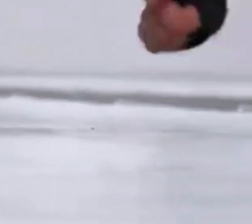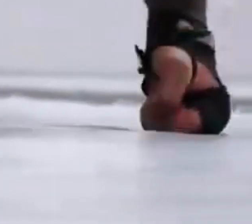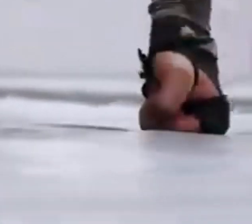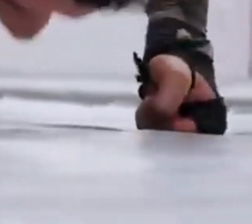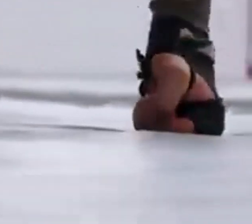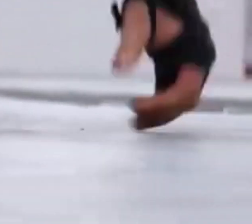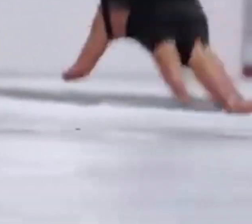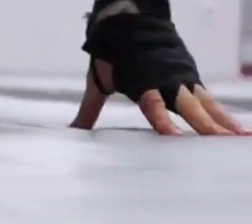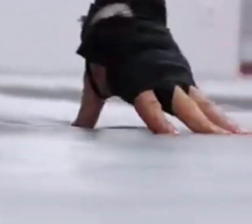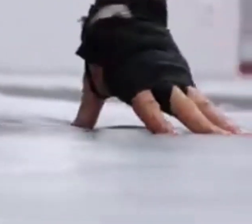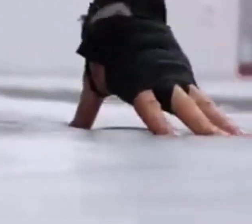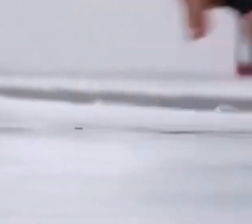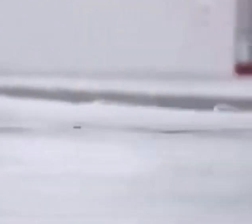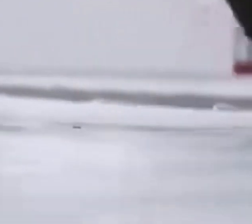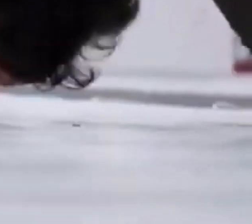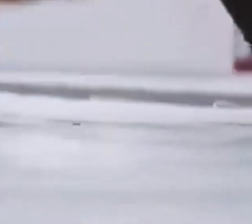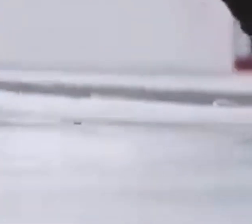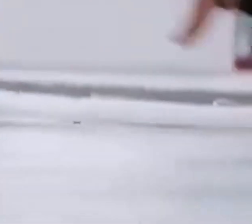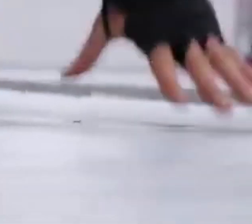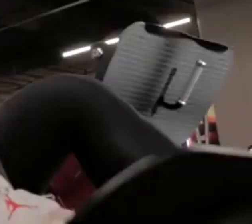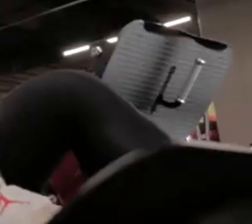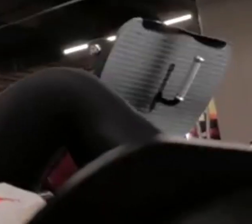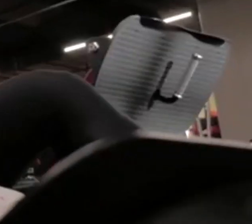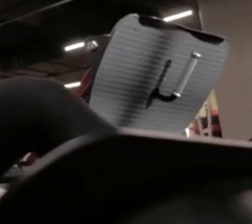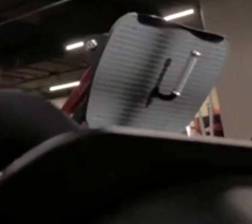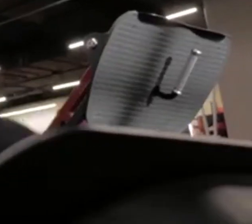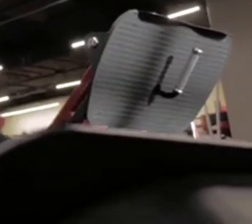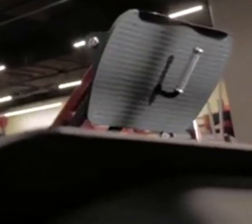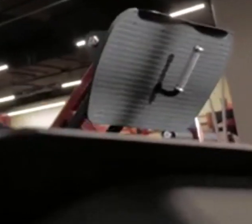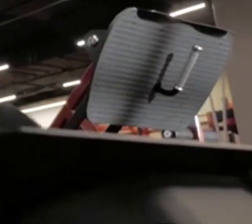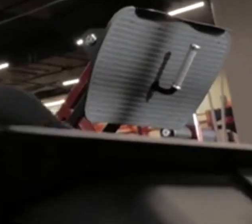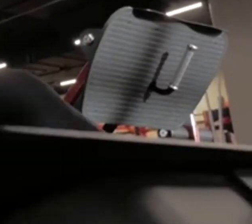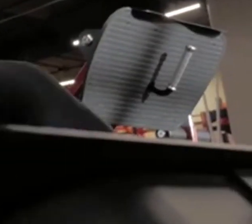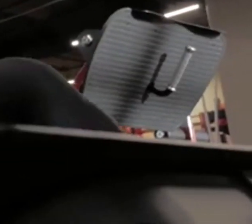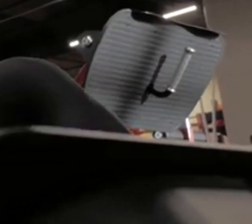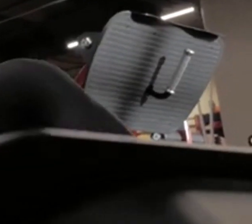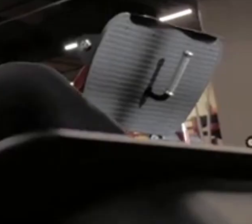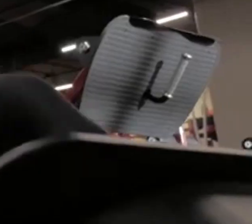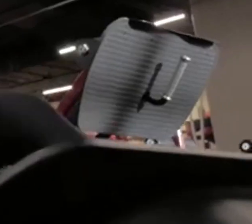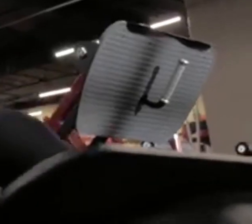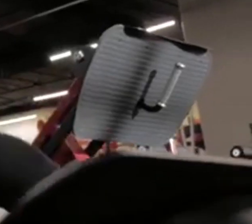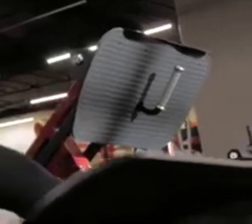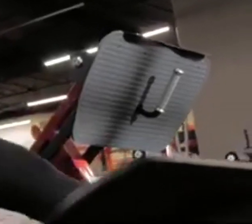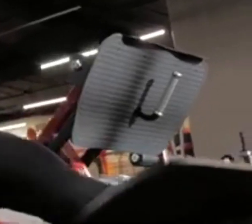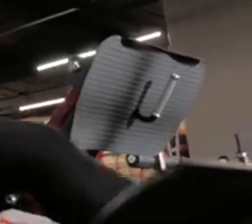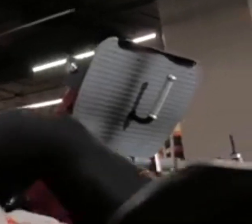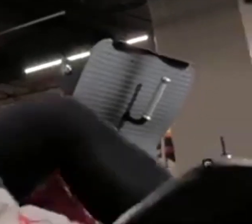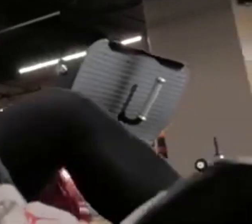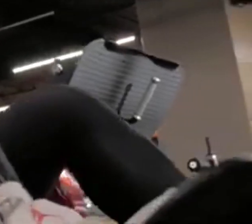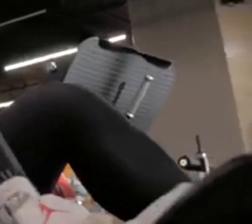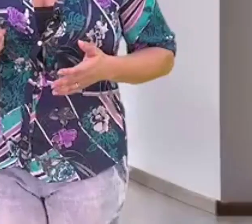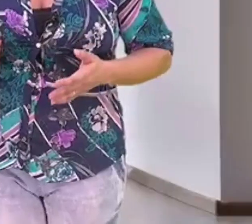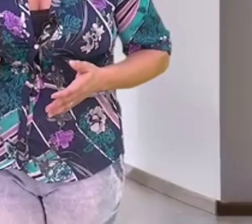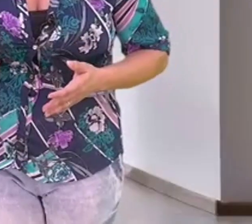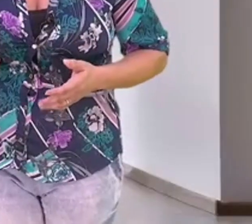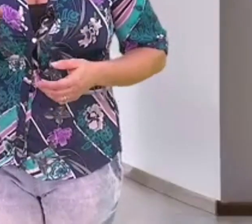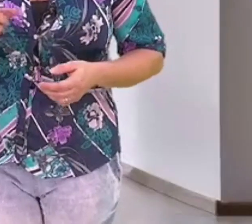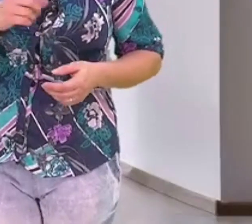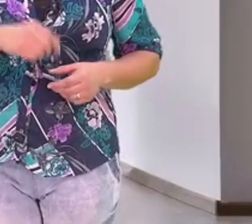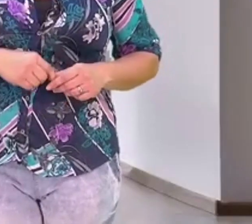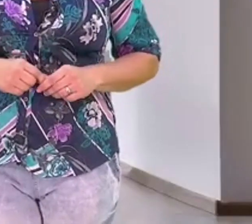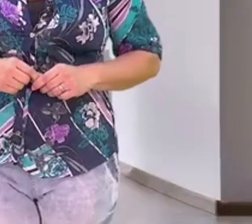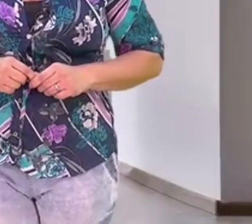que praticam alguma atividade física ao longo do dia, o tempo excessivo em comportamento